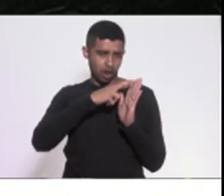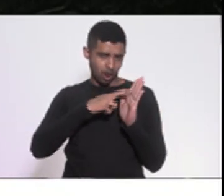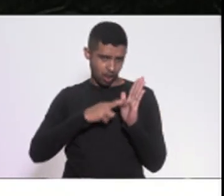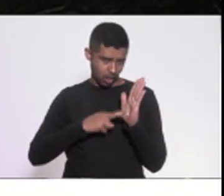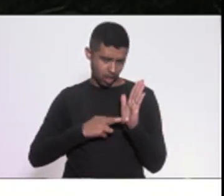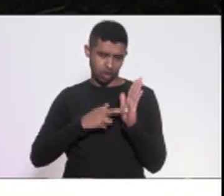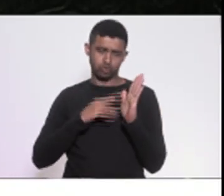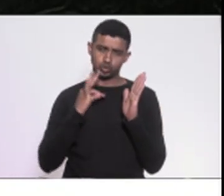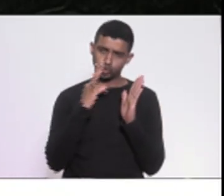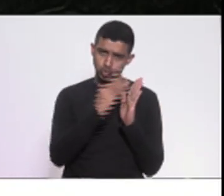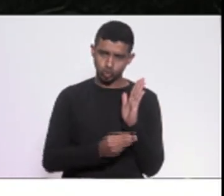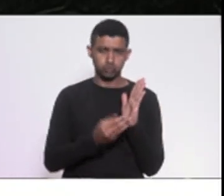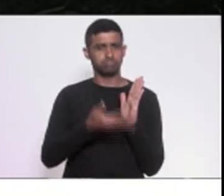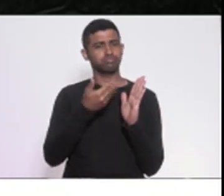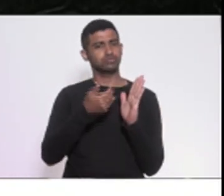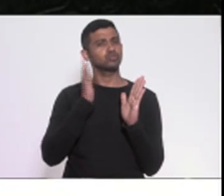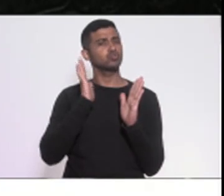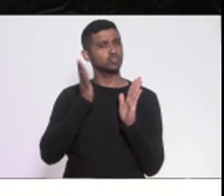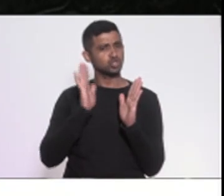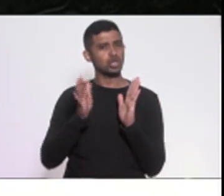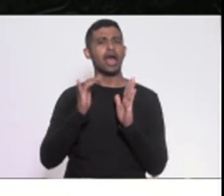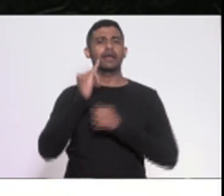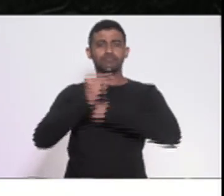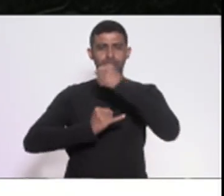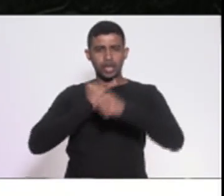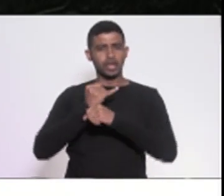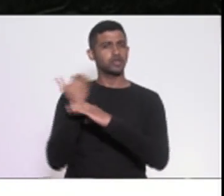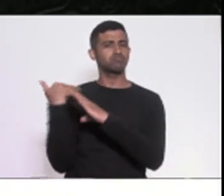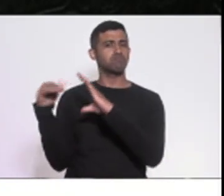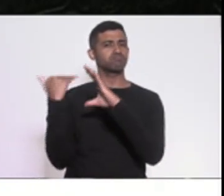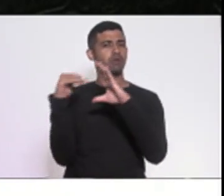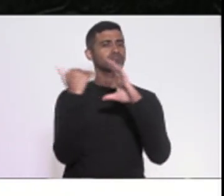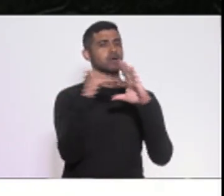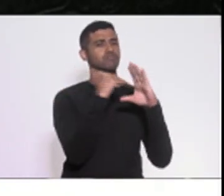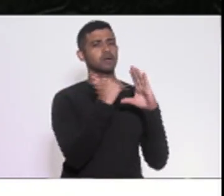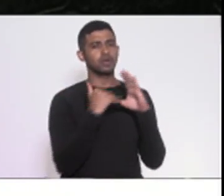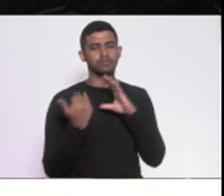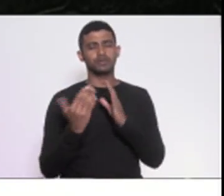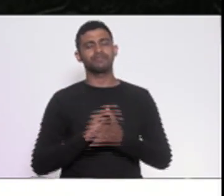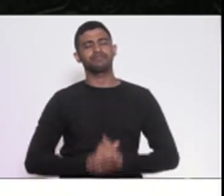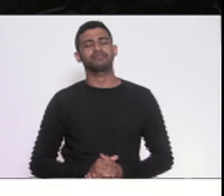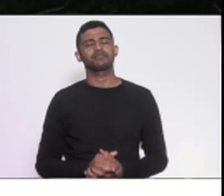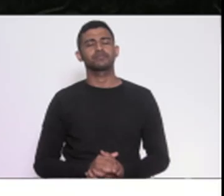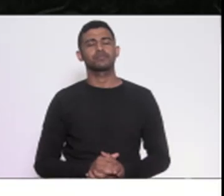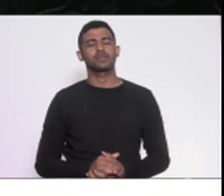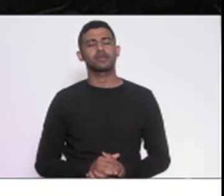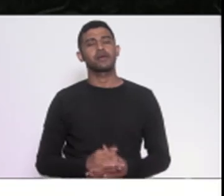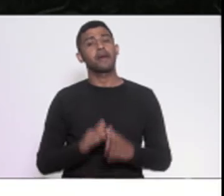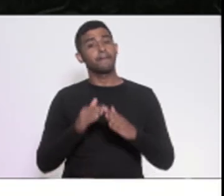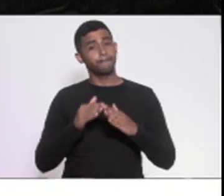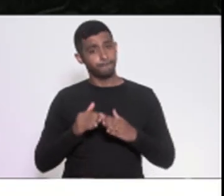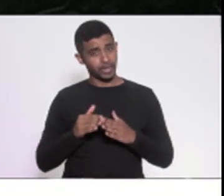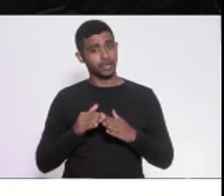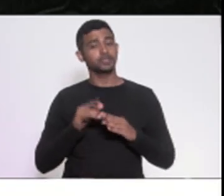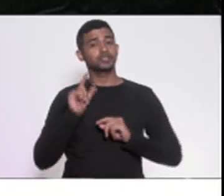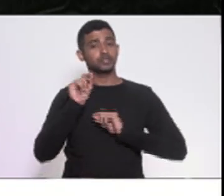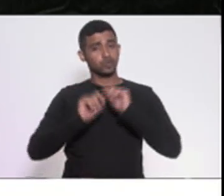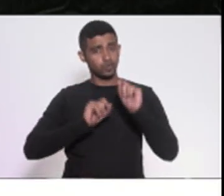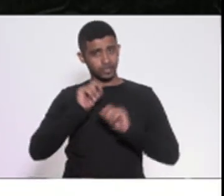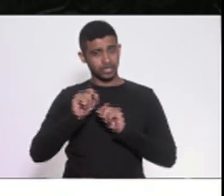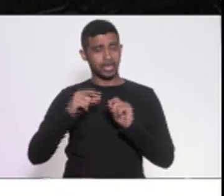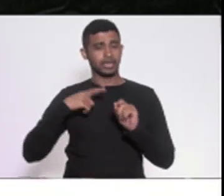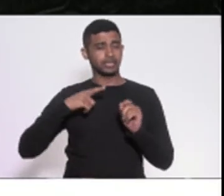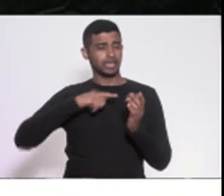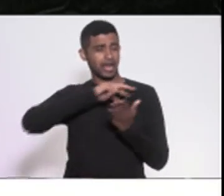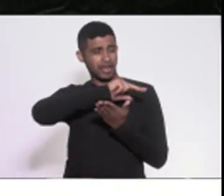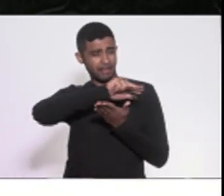que já foi encaminhado por via digital, e peço que as recomendações